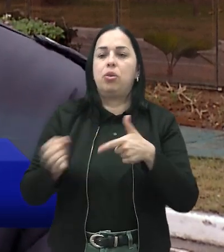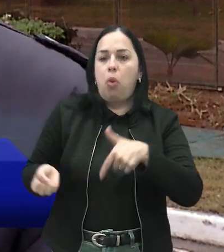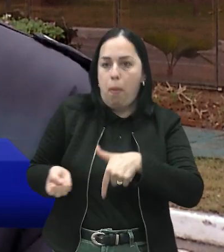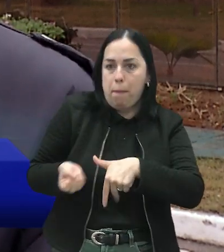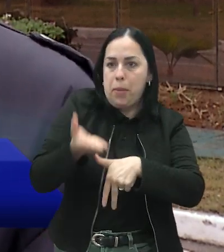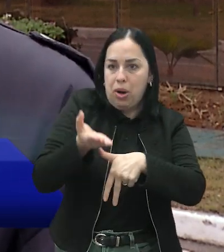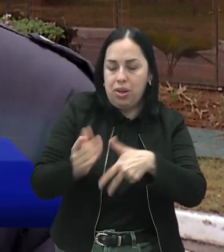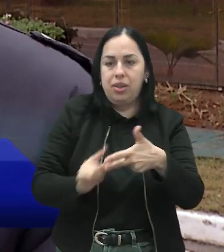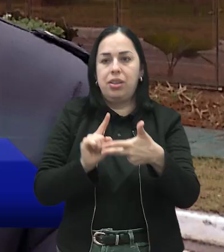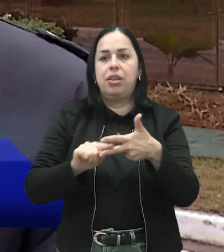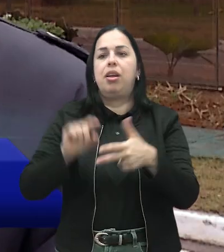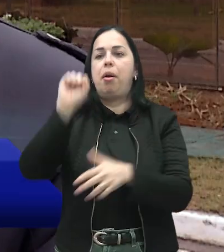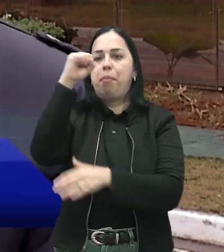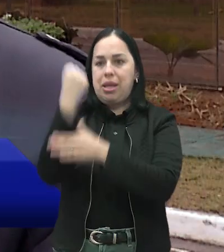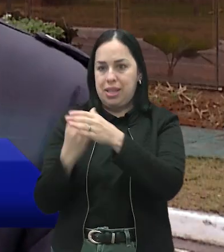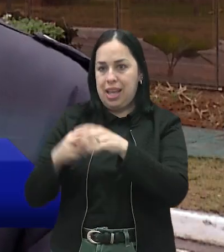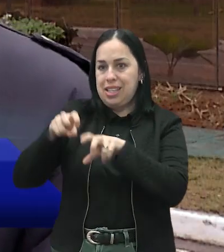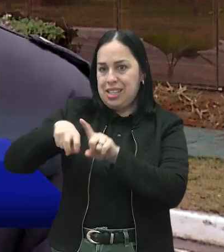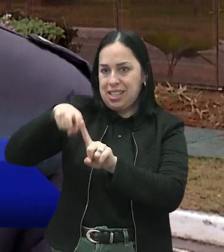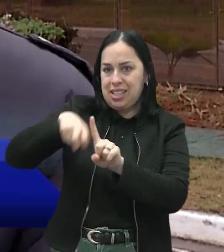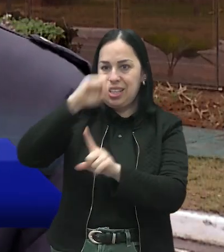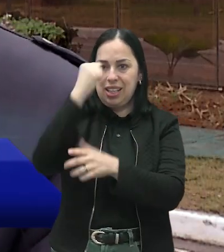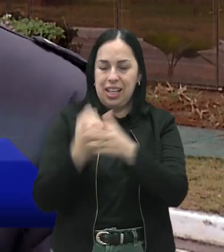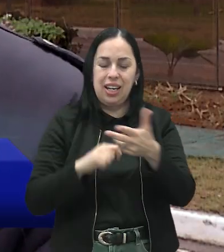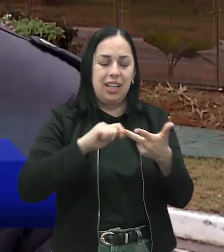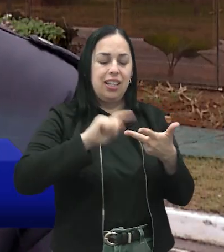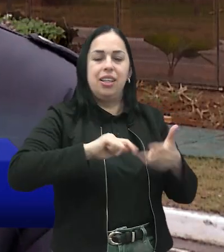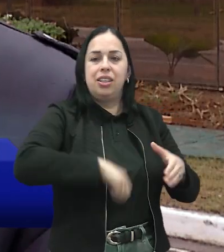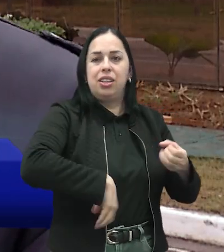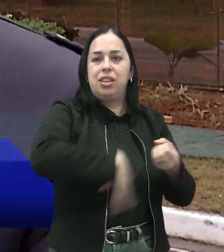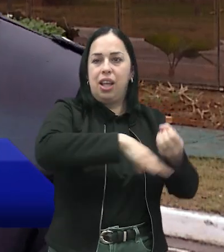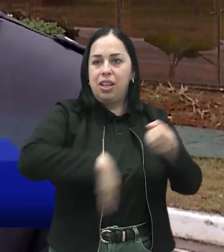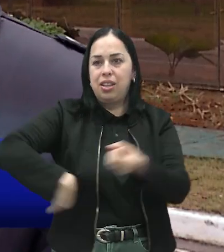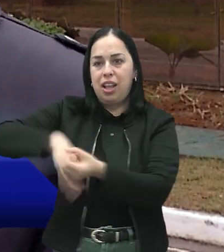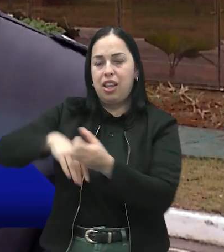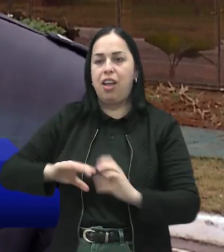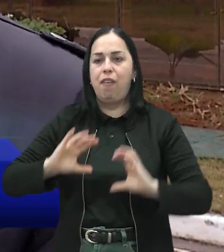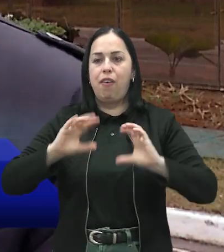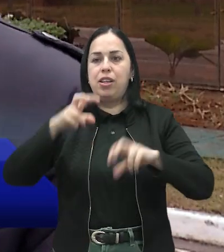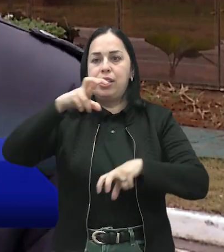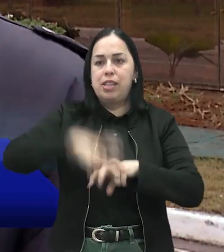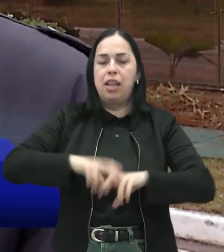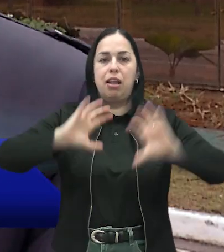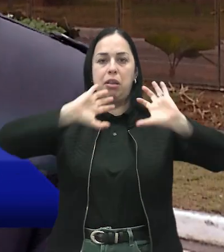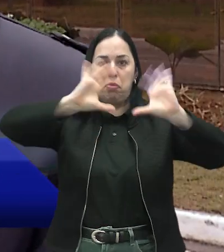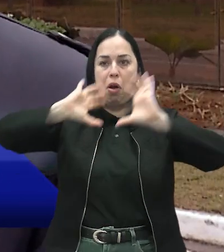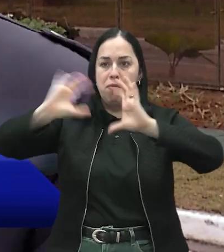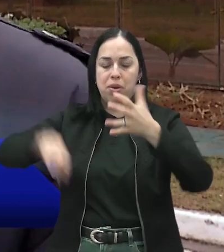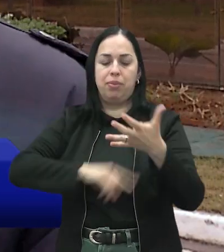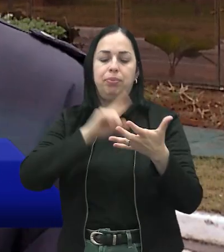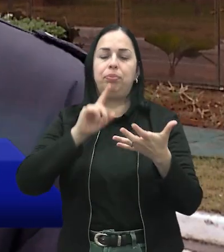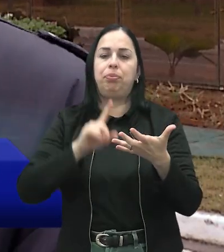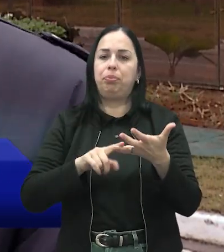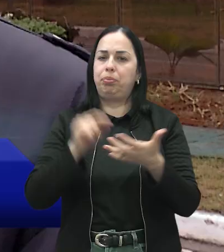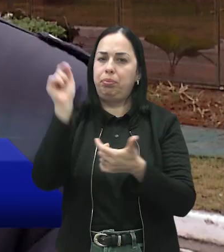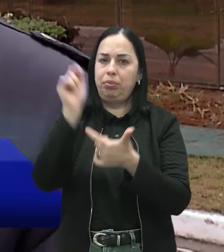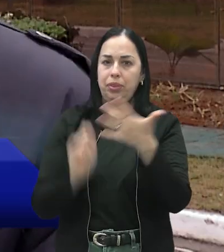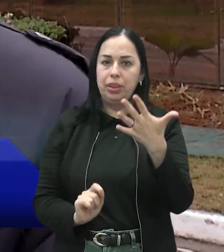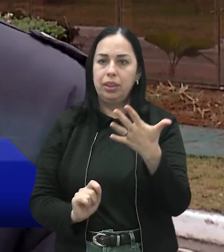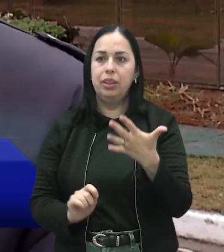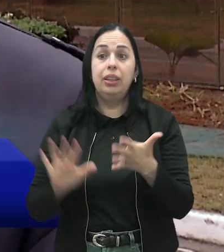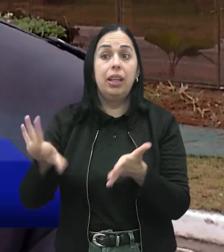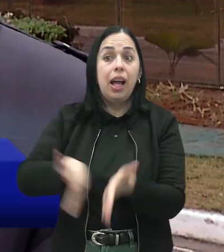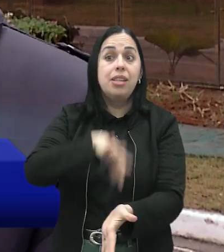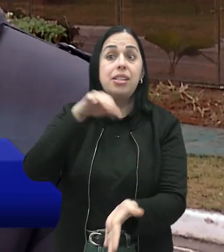cegos, goalball, basquete em cadeira de rodas, tênis de mesa, voleibol sentado, atletismo,